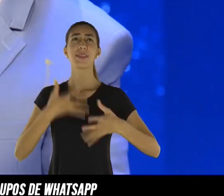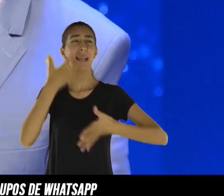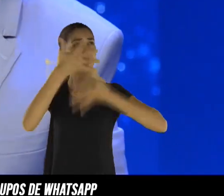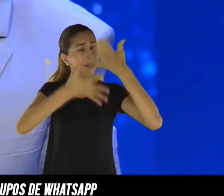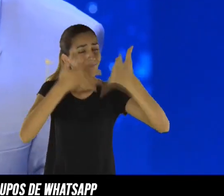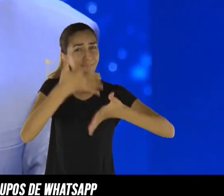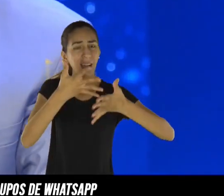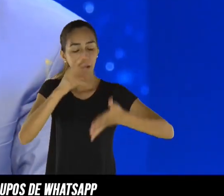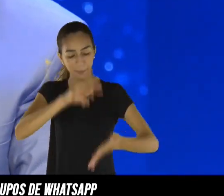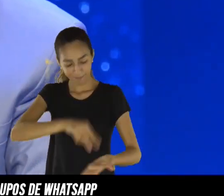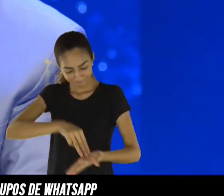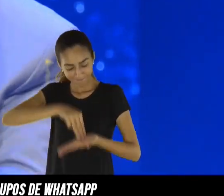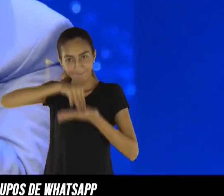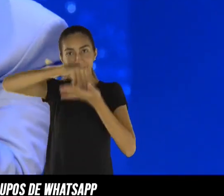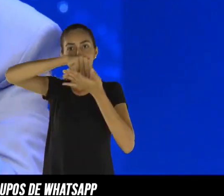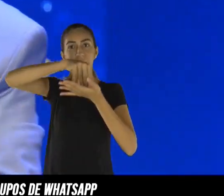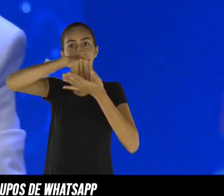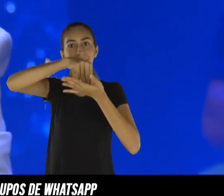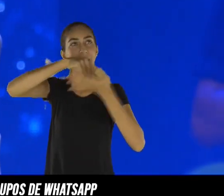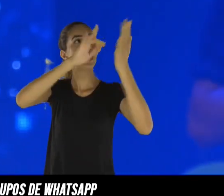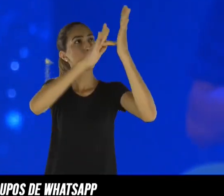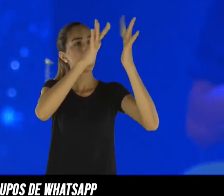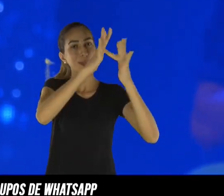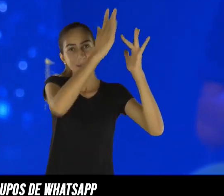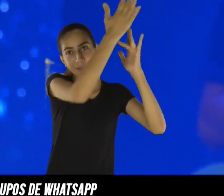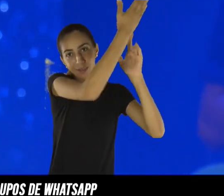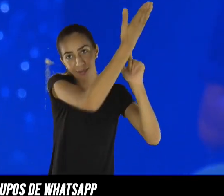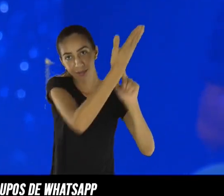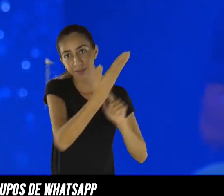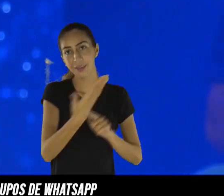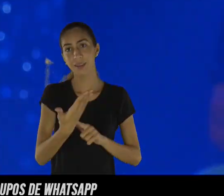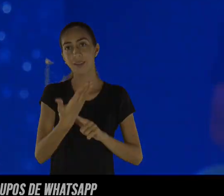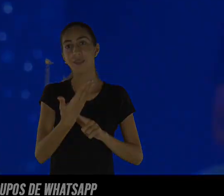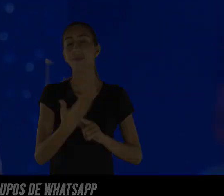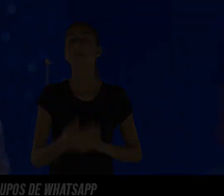outro nível, uma outra dimensão, como eu preguei esses dias, amém?